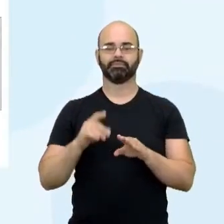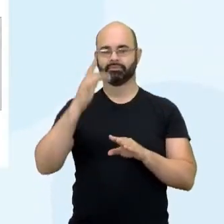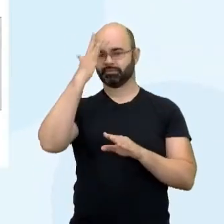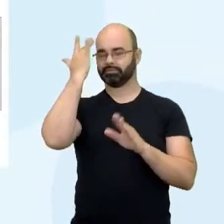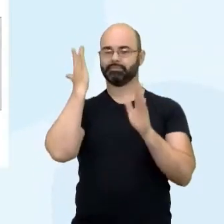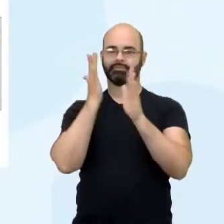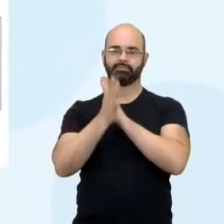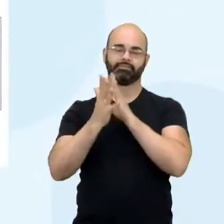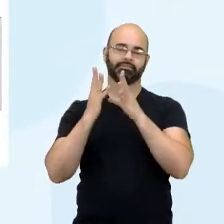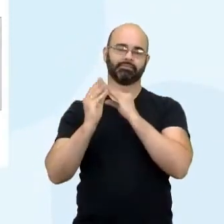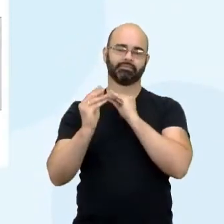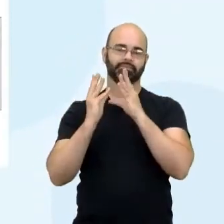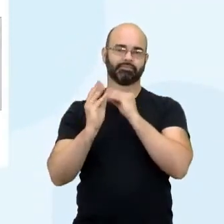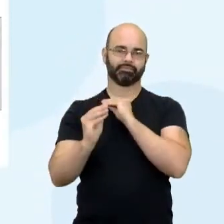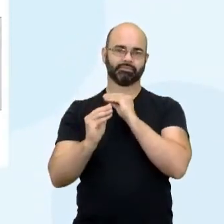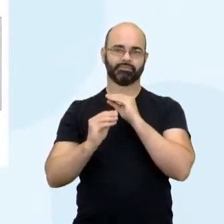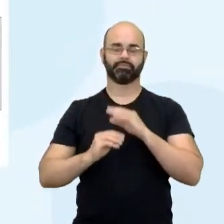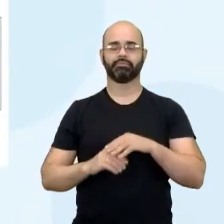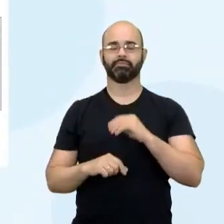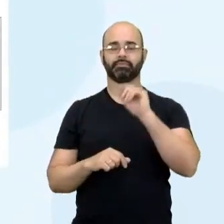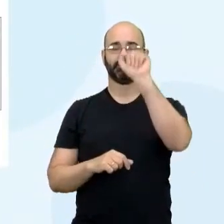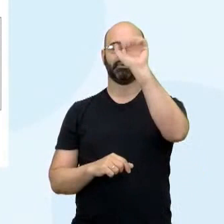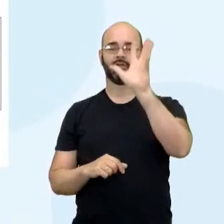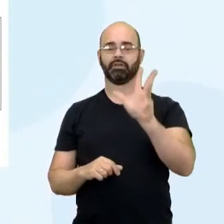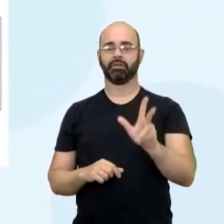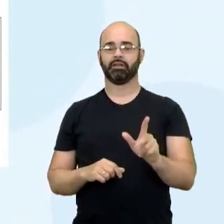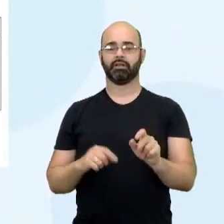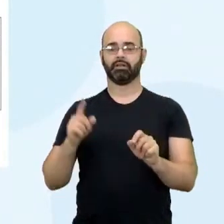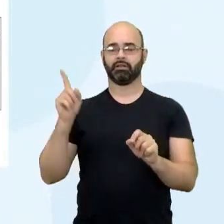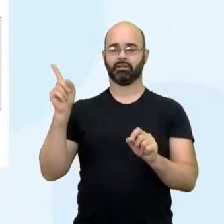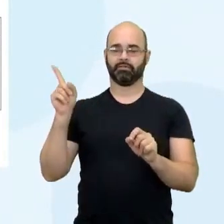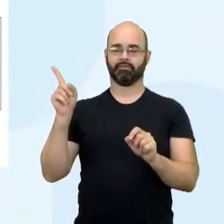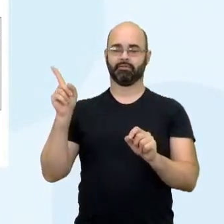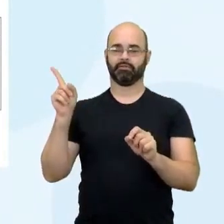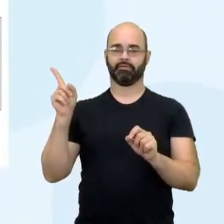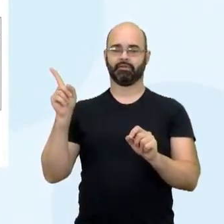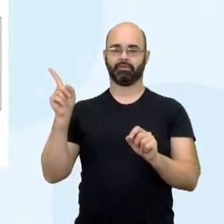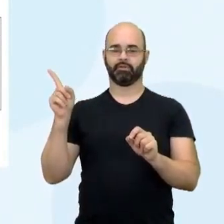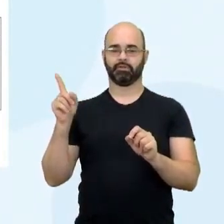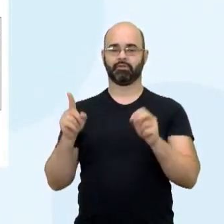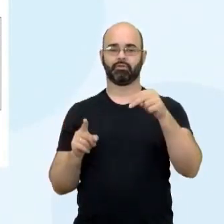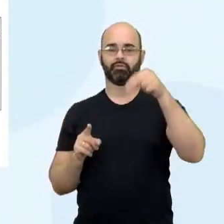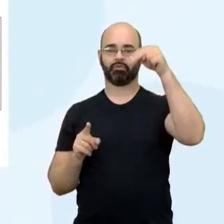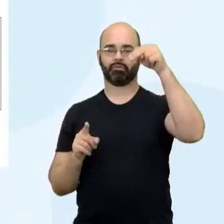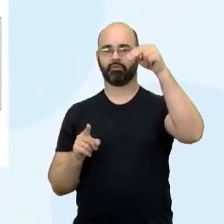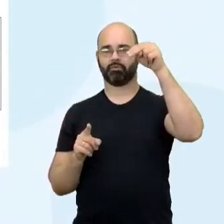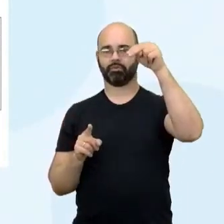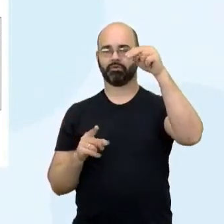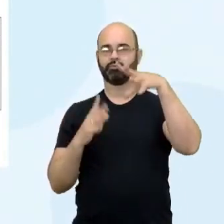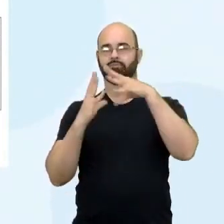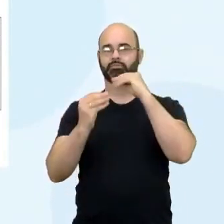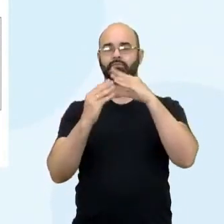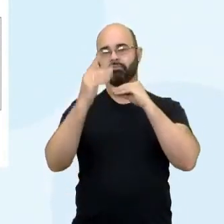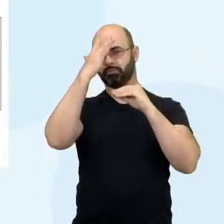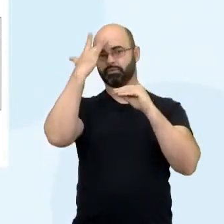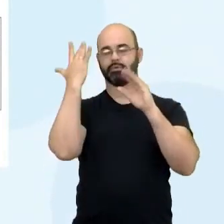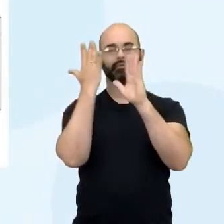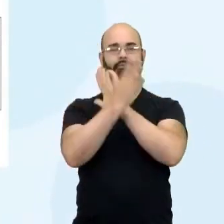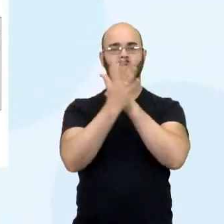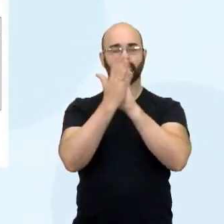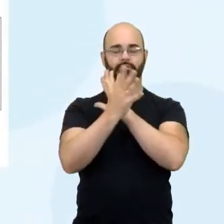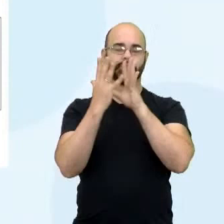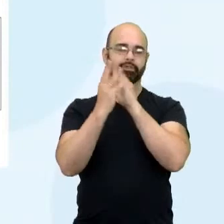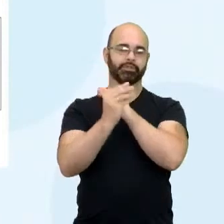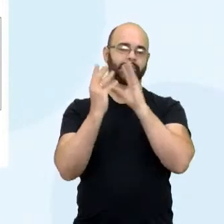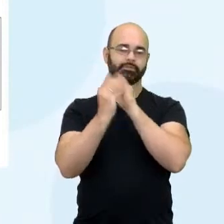colocar, né, tem países do continente africano, principalmente aí países do norte da África, com bastante refugiados aí, e dando destaque aí